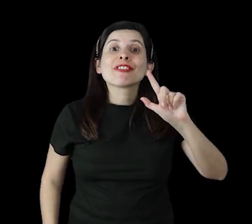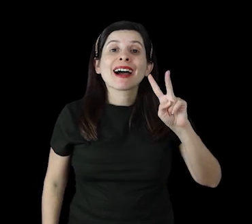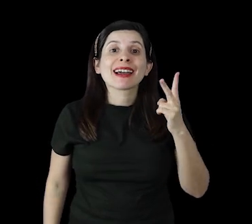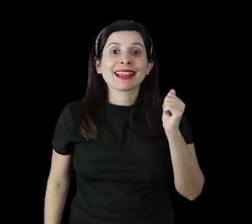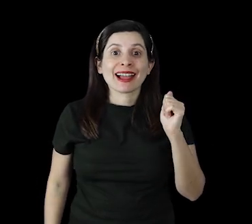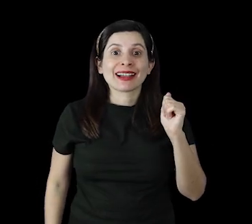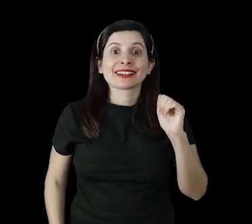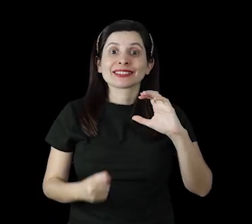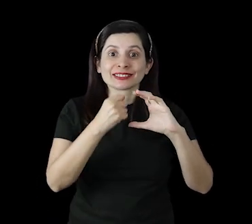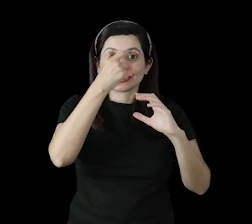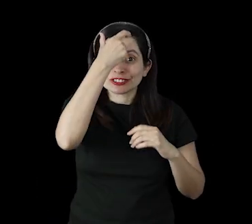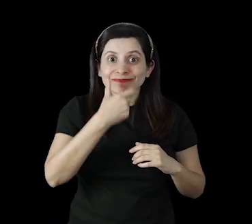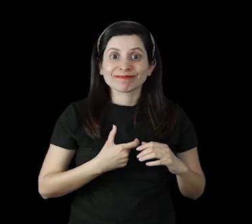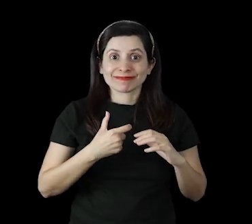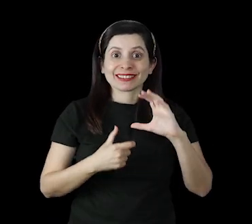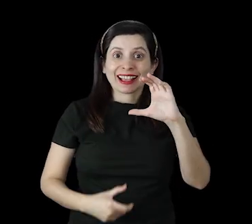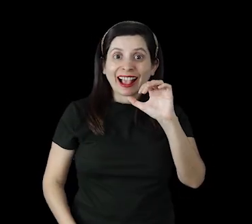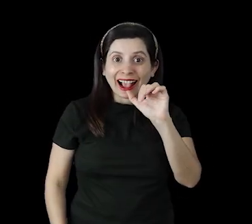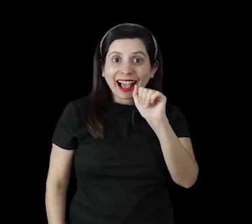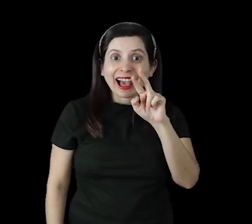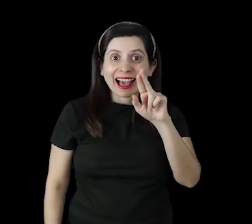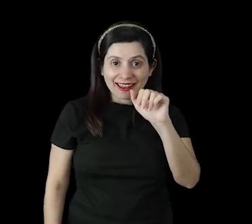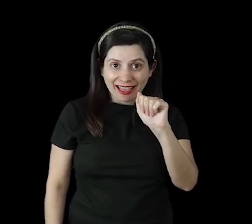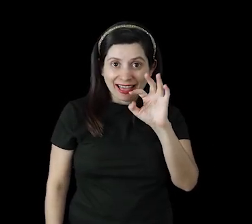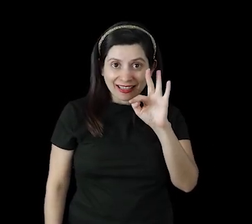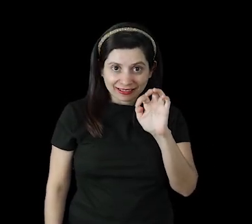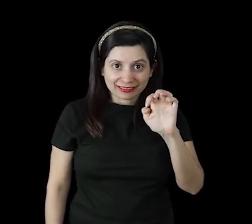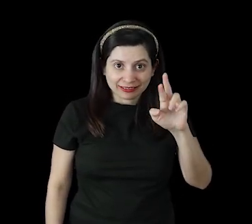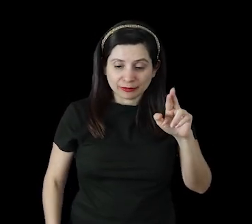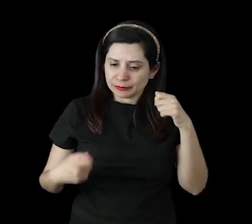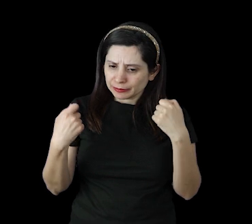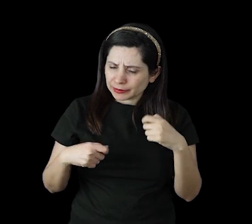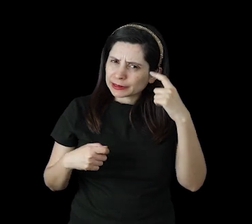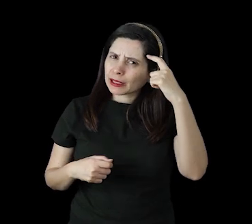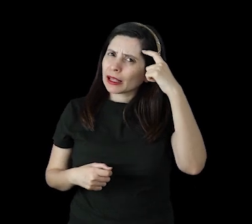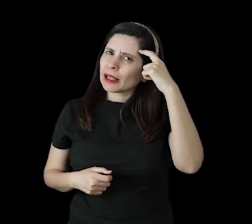como a gente fala, uma textura, né? Então, a gente tem que pensar